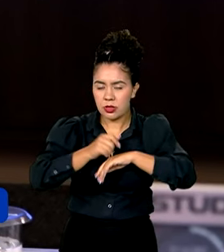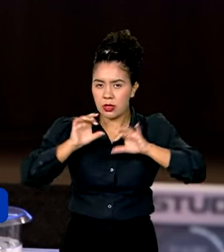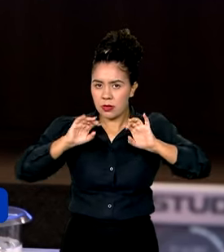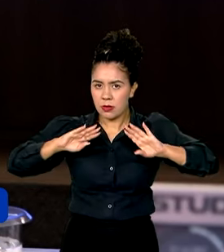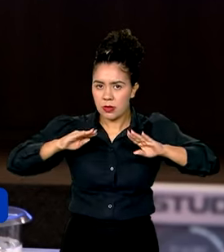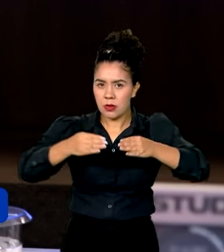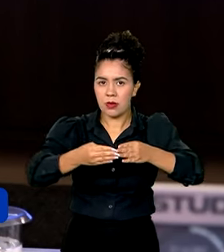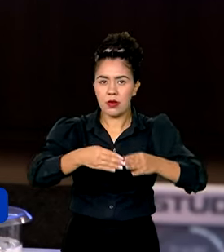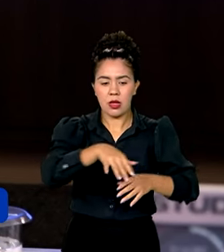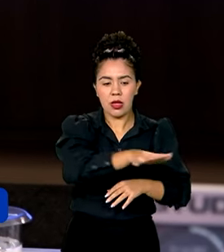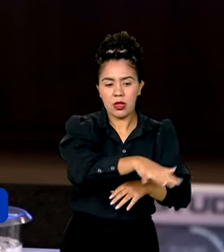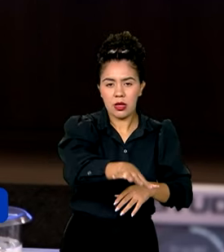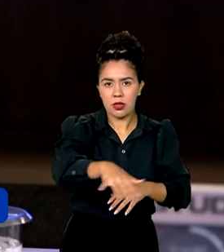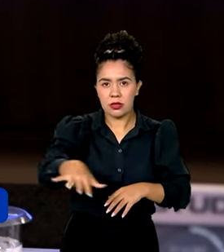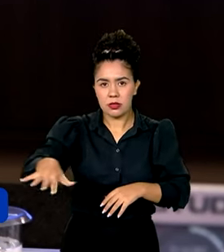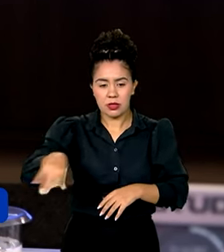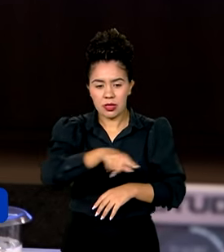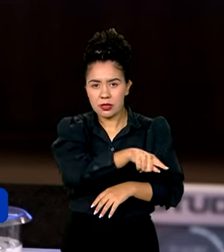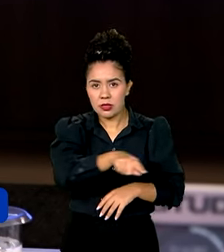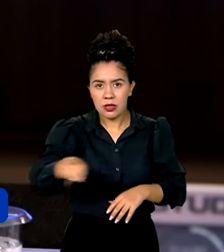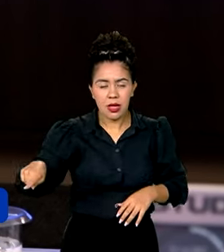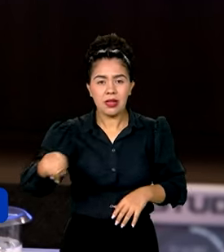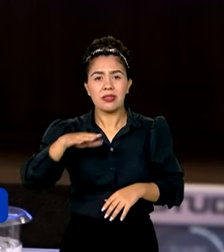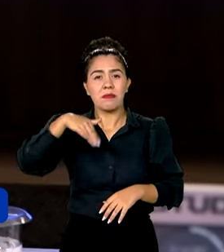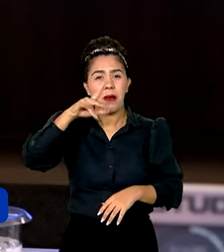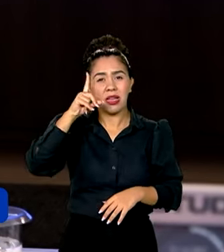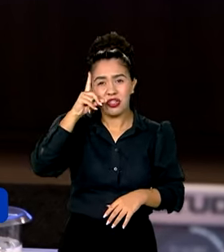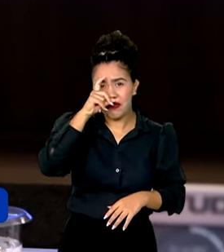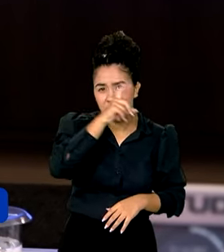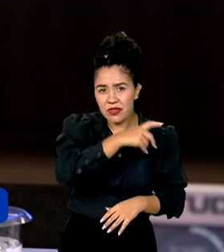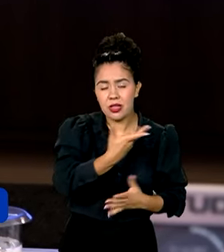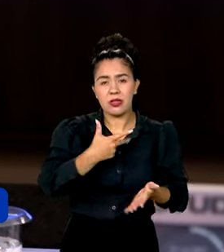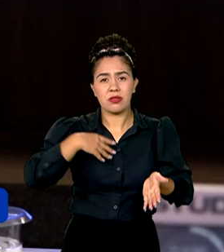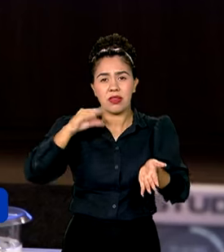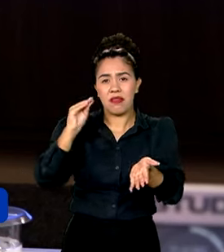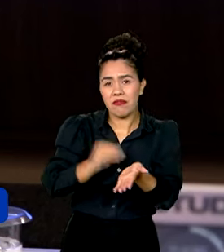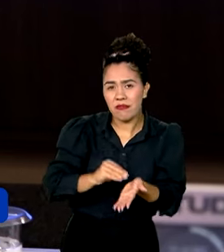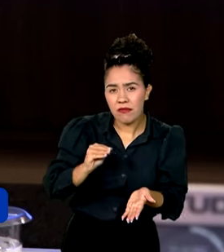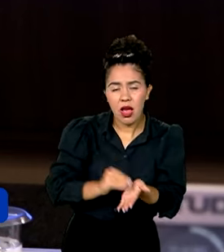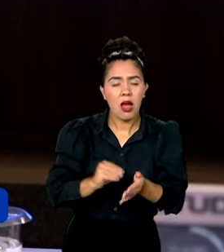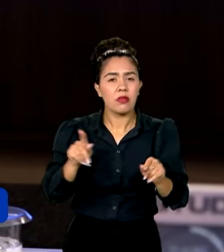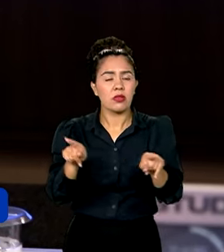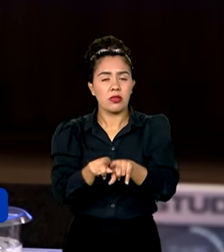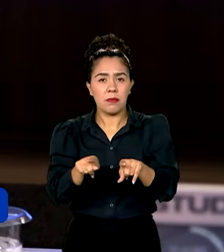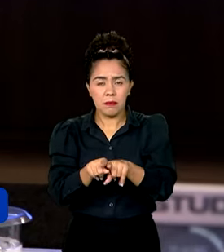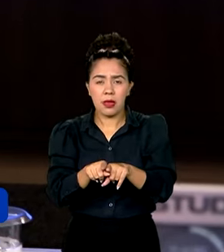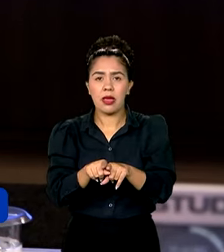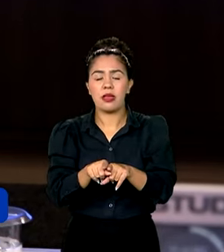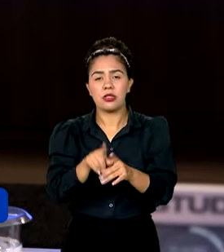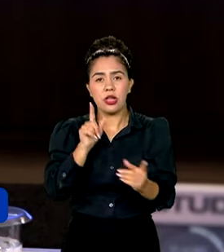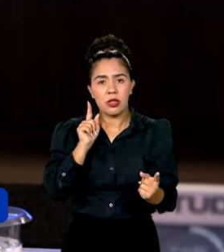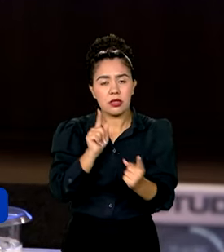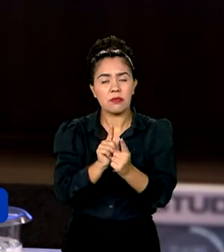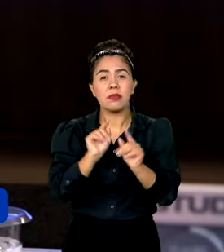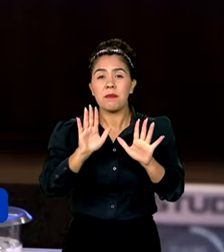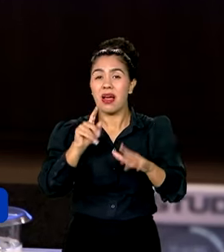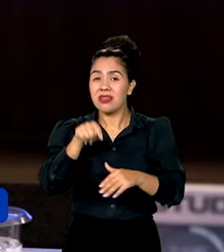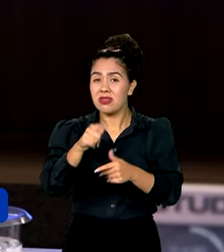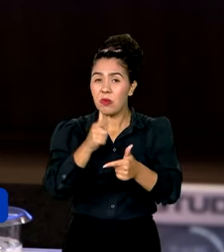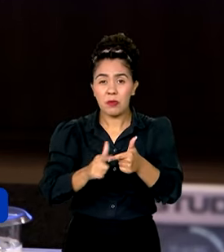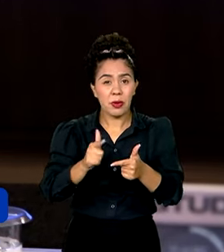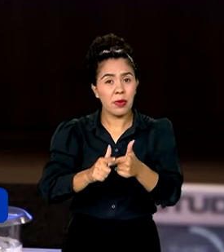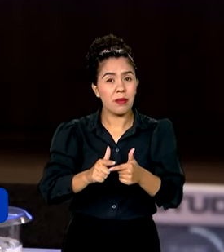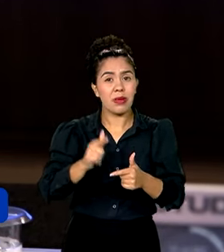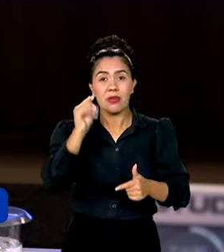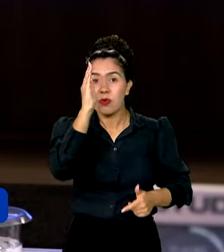nas áreas mais desprovidas de acesso onde há vazios assistenciais mas eu diria é um problema de todo o Brasil